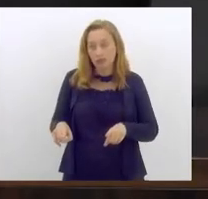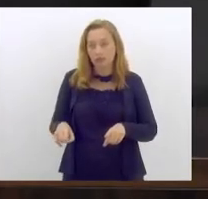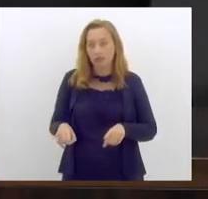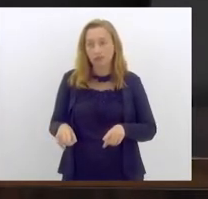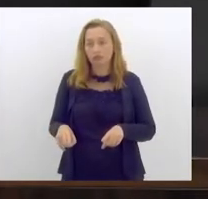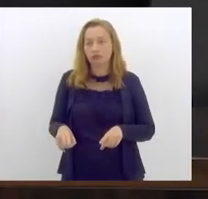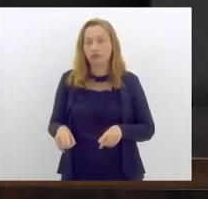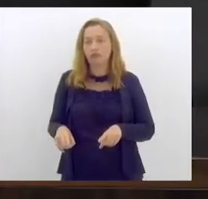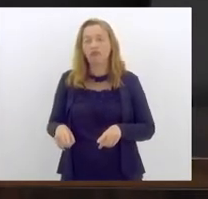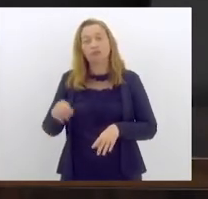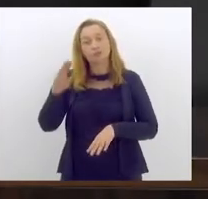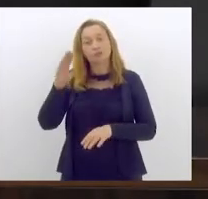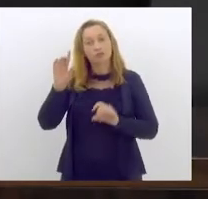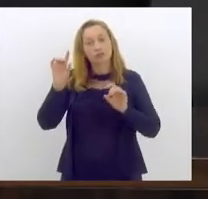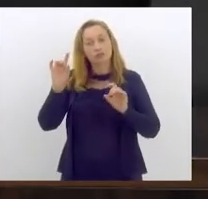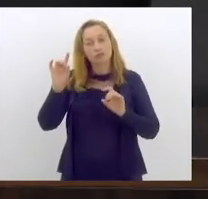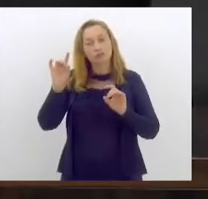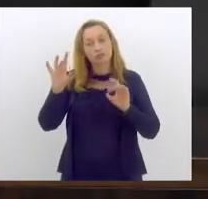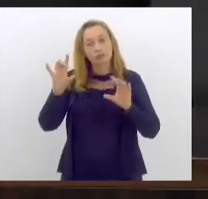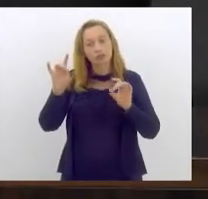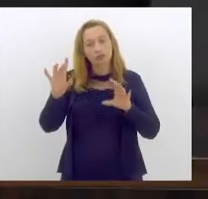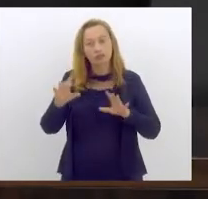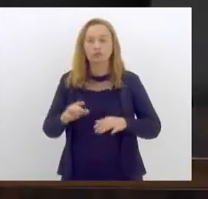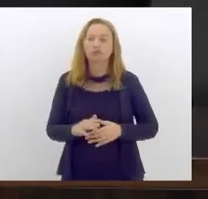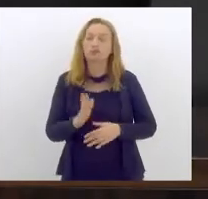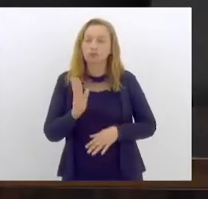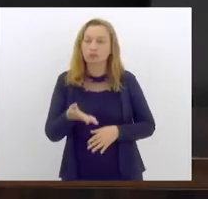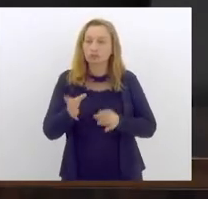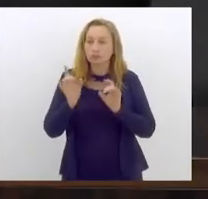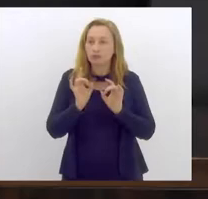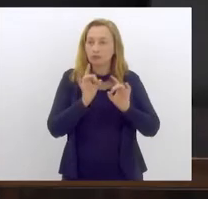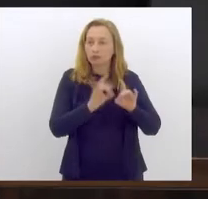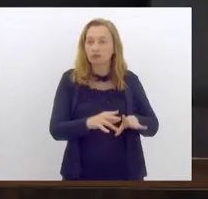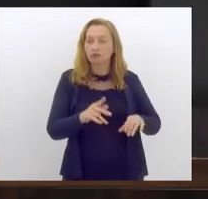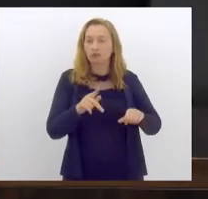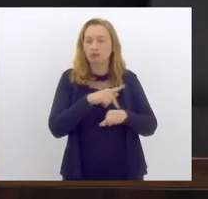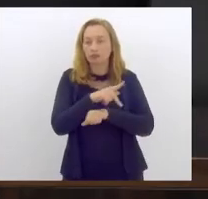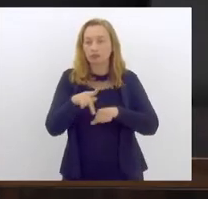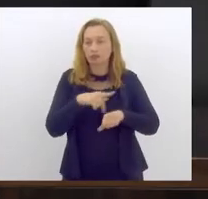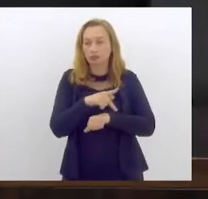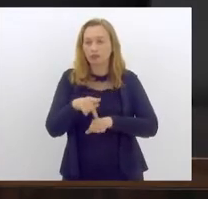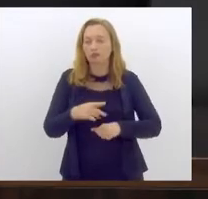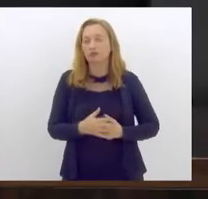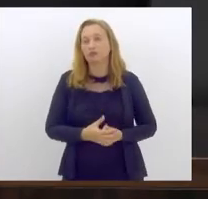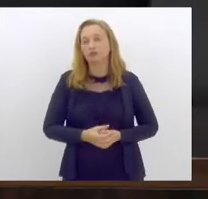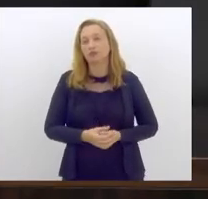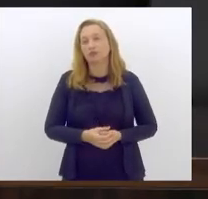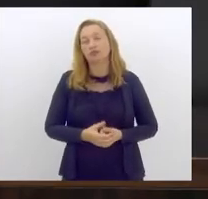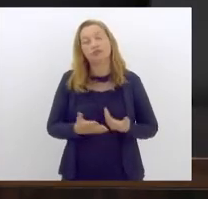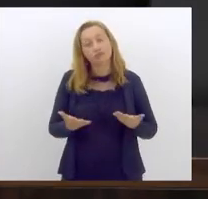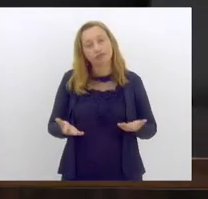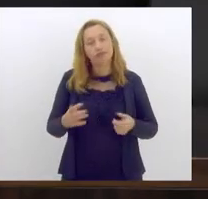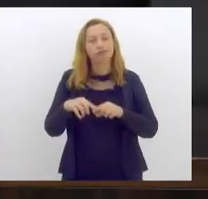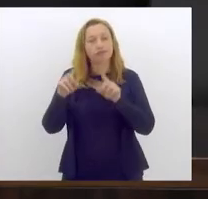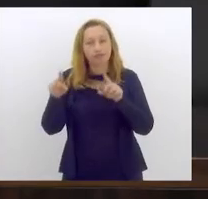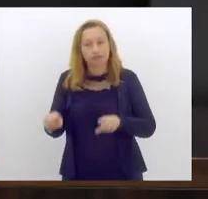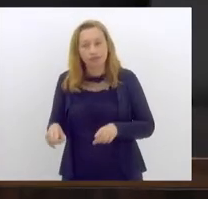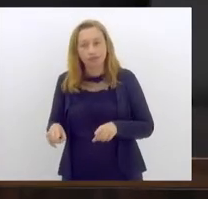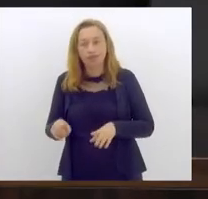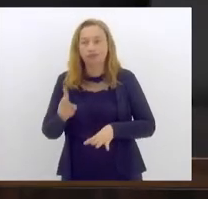especializados já inclusive abandonar o país e esses servidores